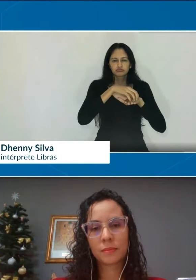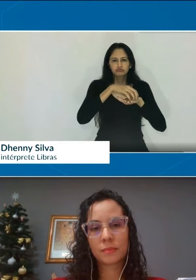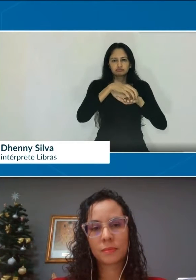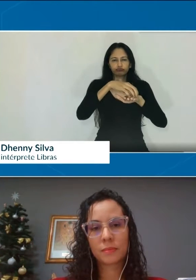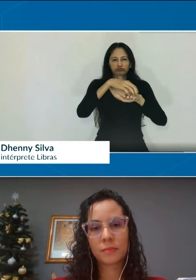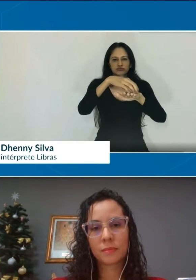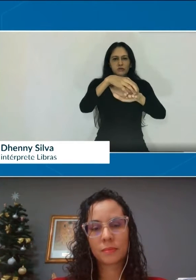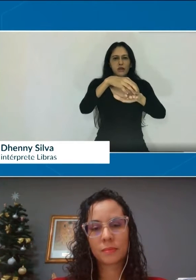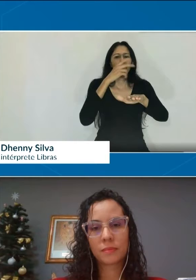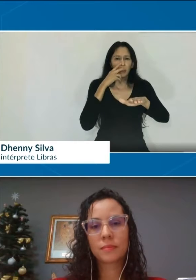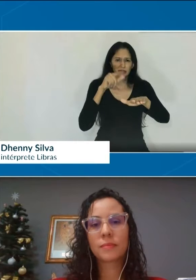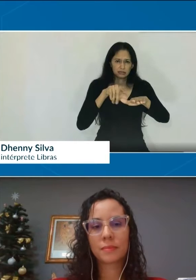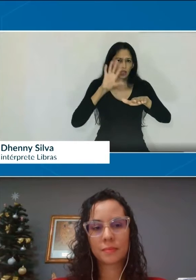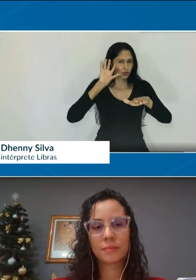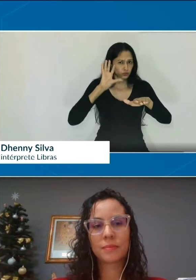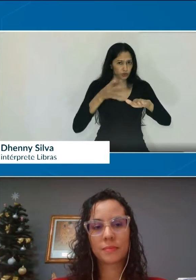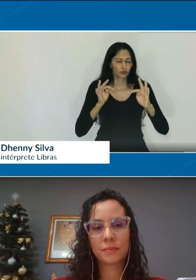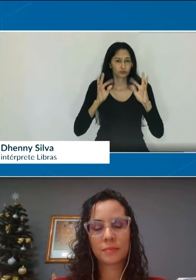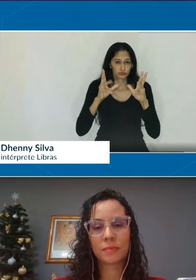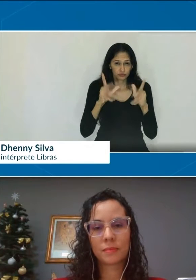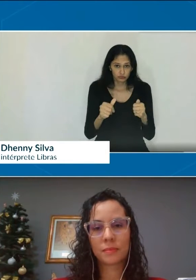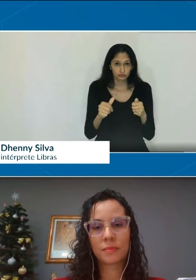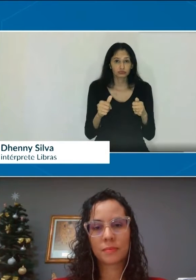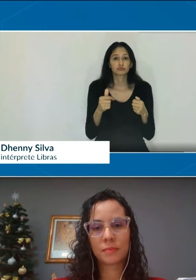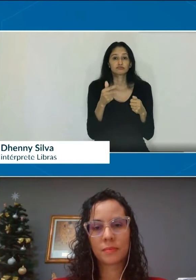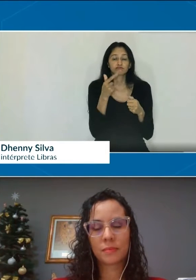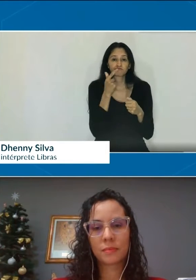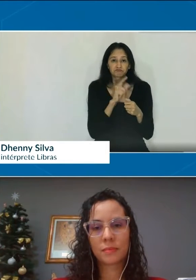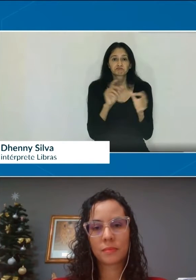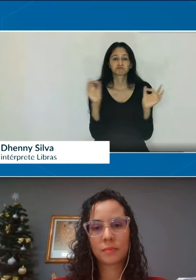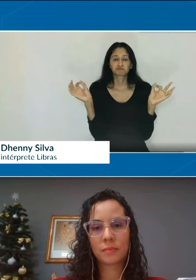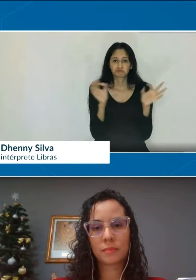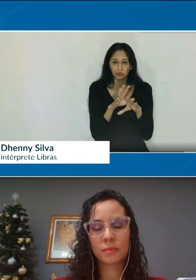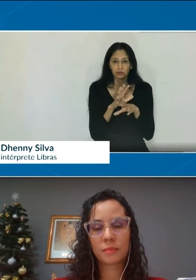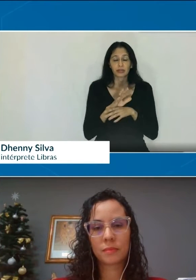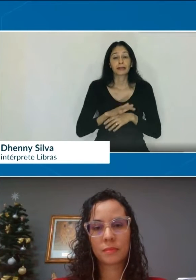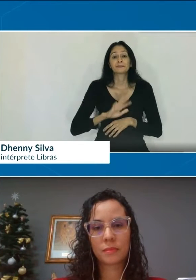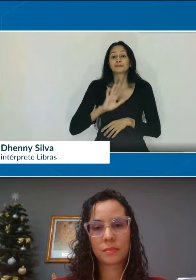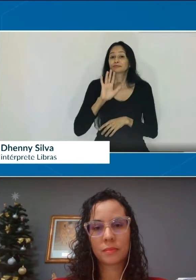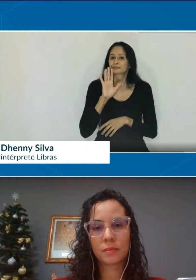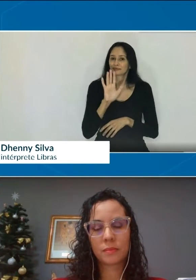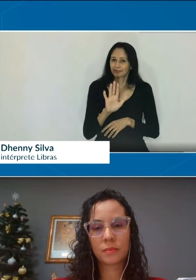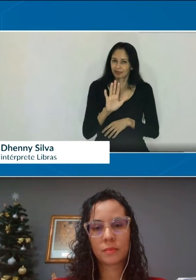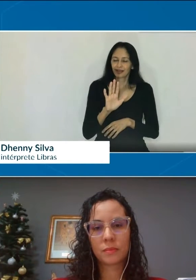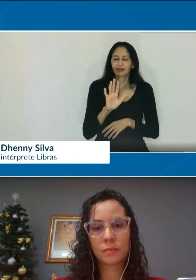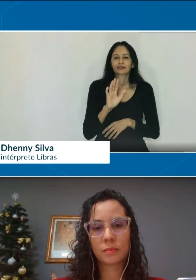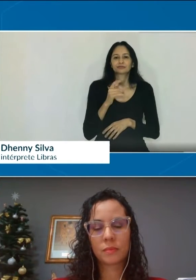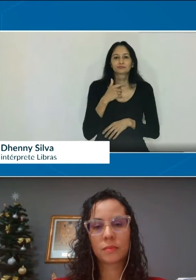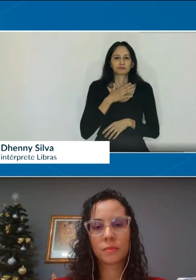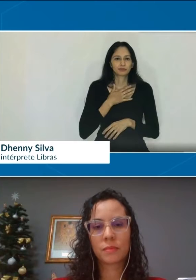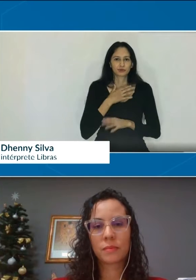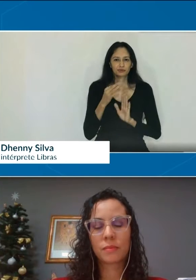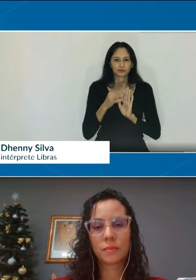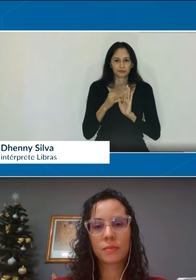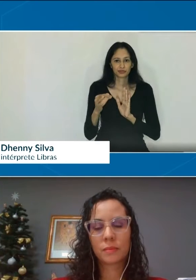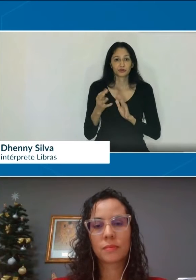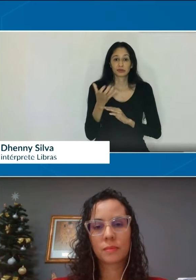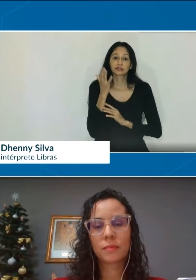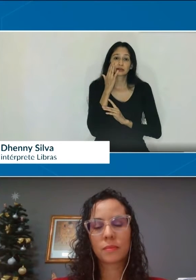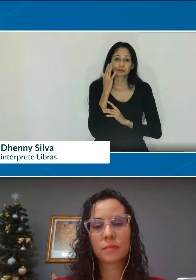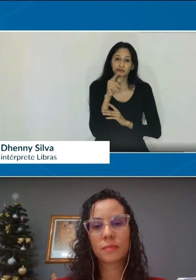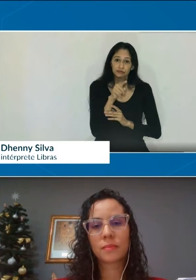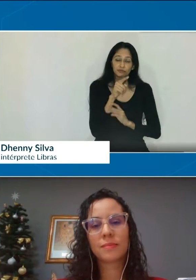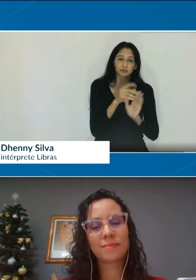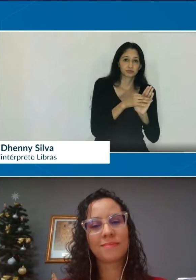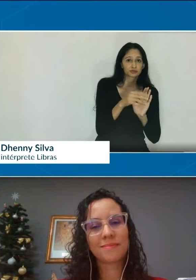vai resolver, de fato, essa questão da mobilidade e do transporte público. Mas quando, pelo menos na minha opinião, gostaria de ouvir a sua, e até me